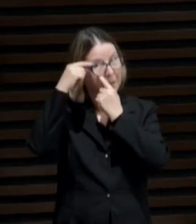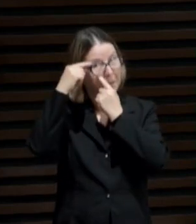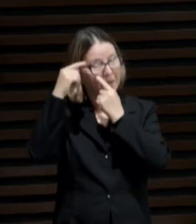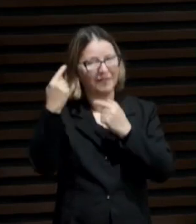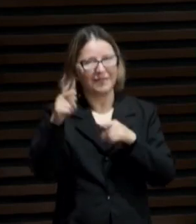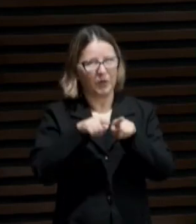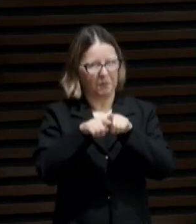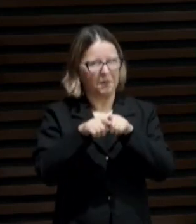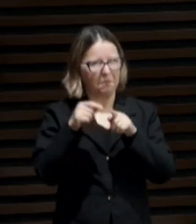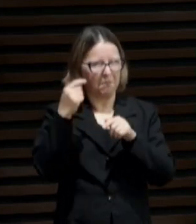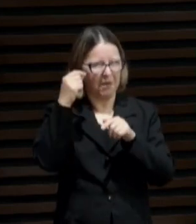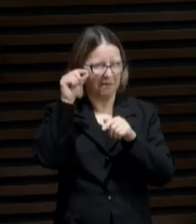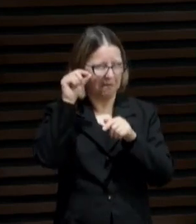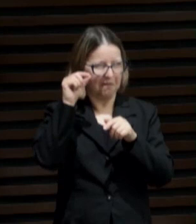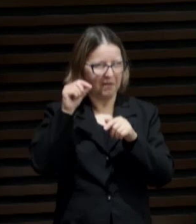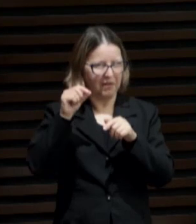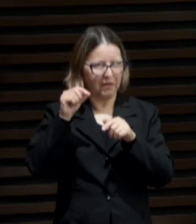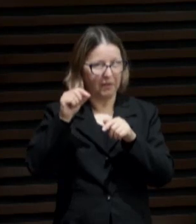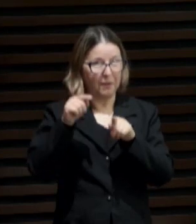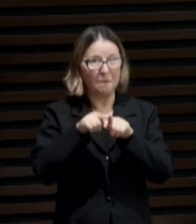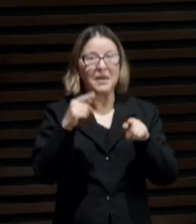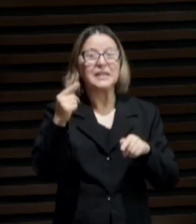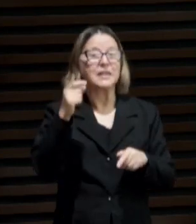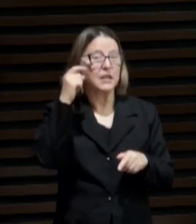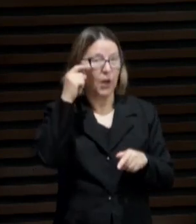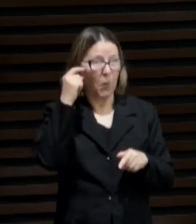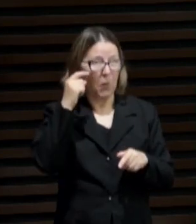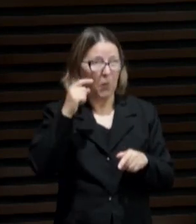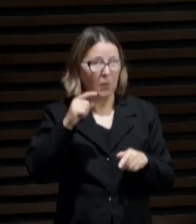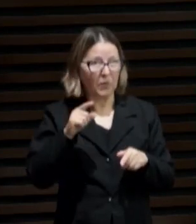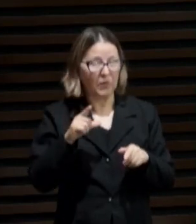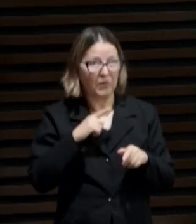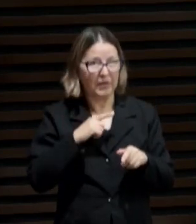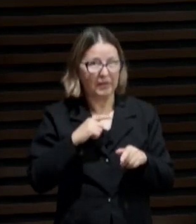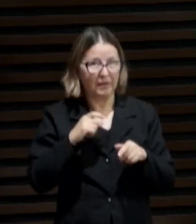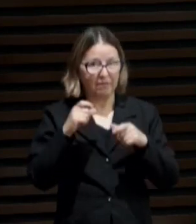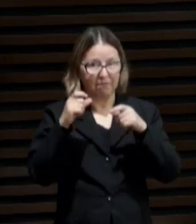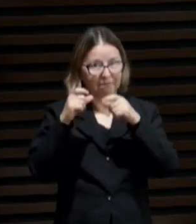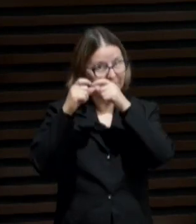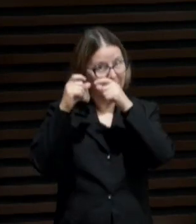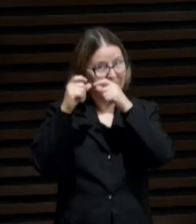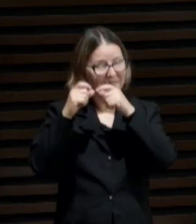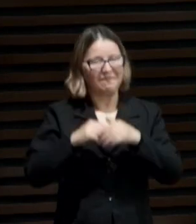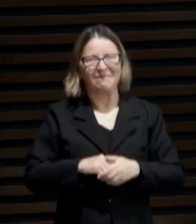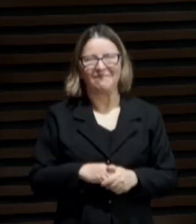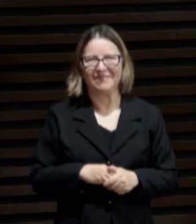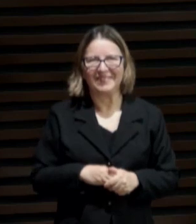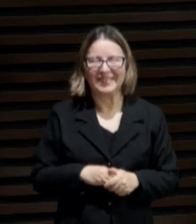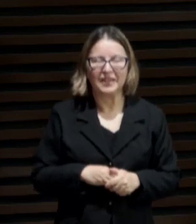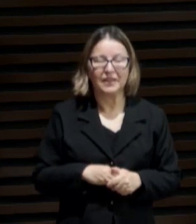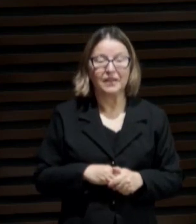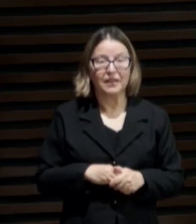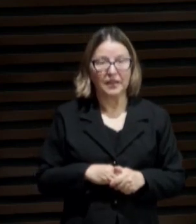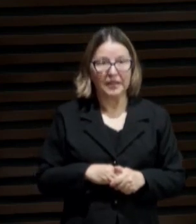Não tem como eu colocar uma trave no meu olho. Jesus usa ali um absurdo. Mas é justamente isso, quando eu estou